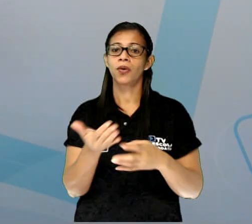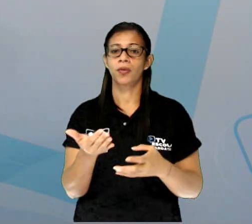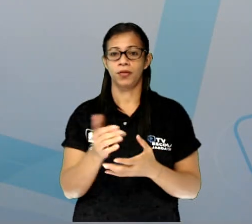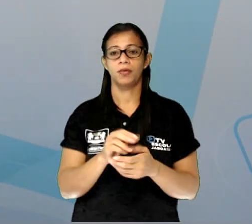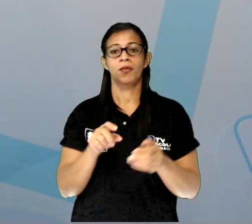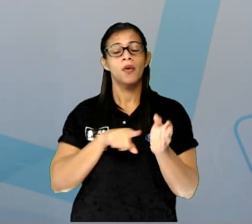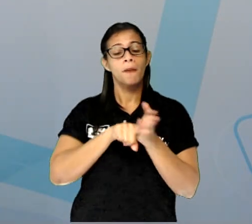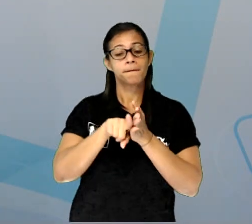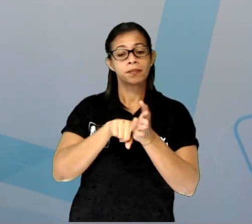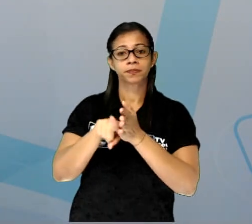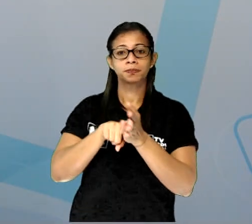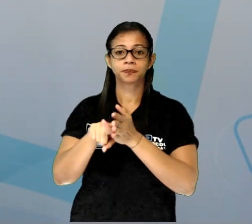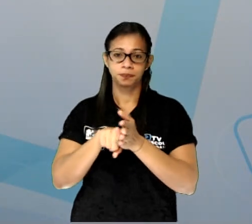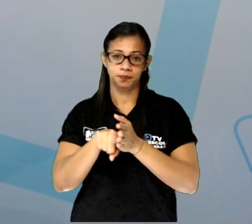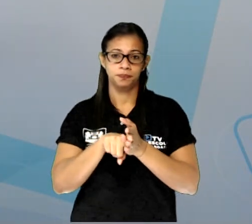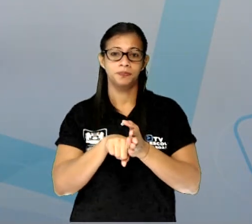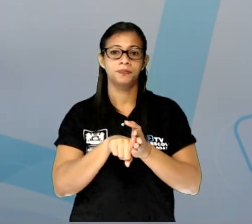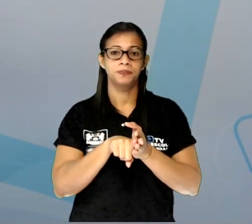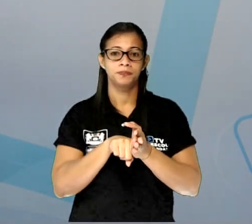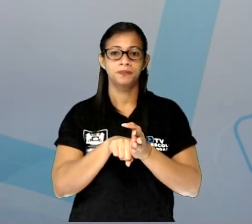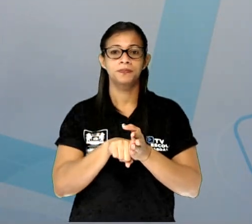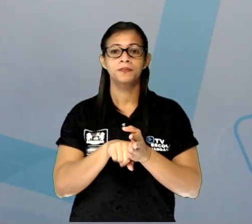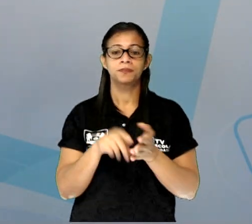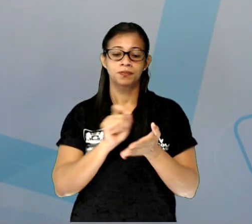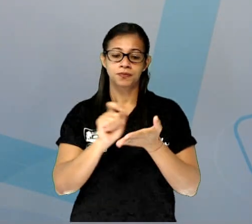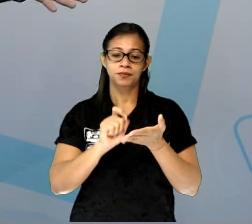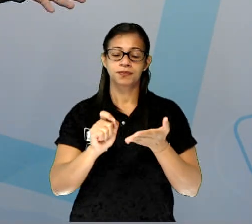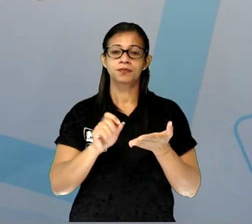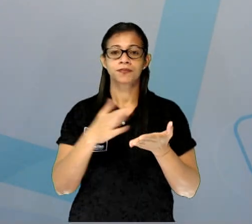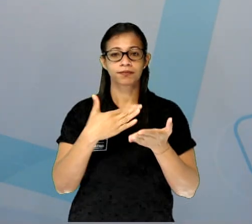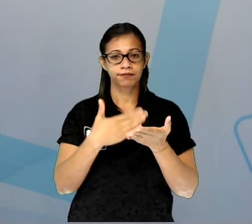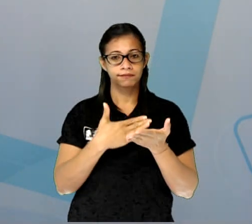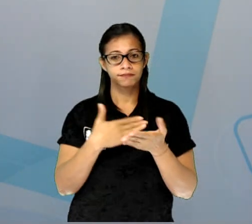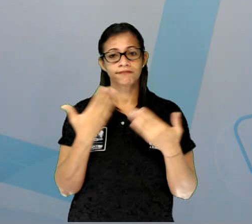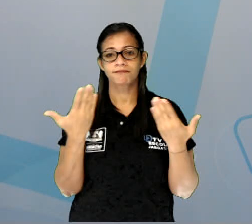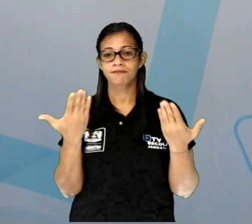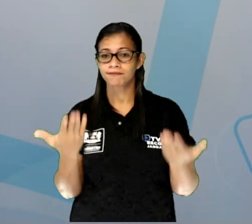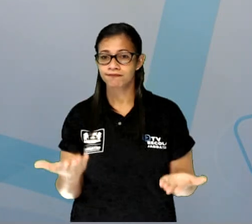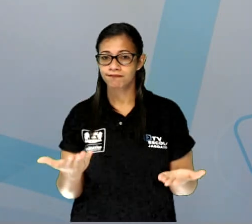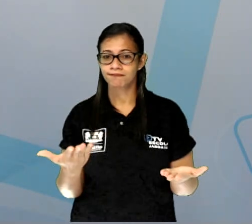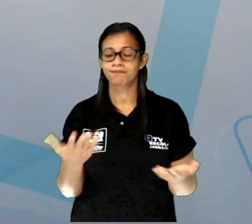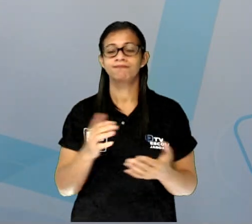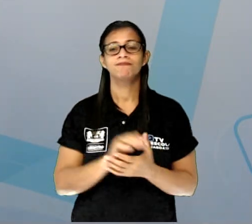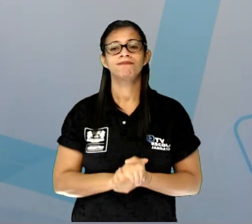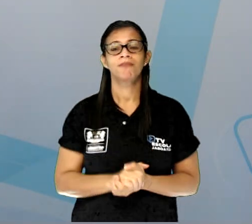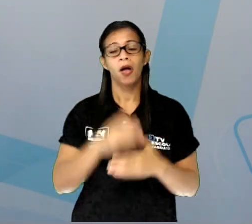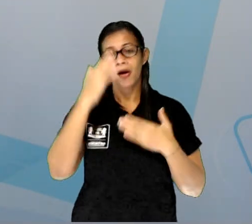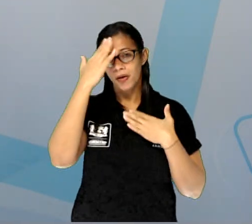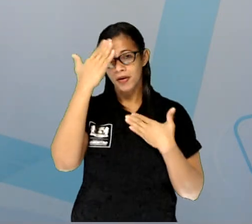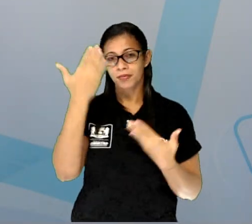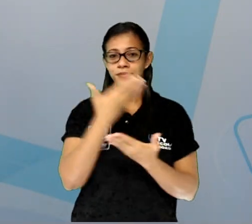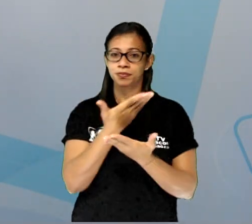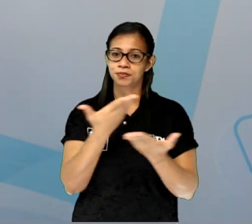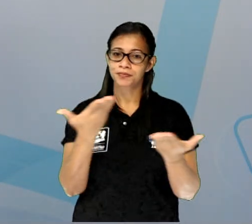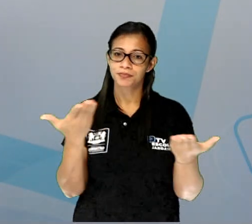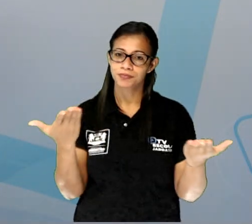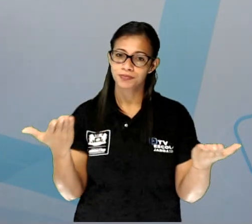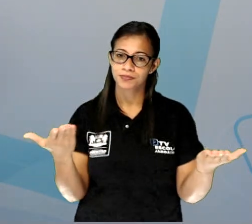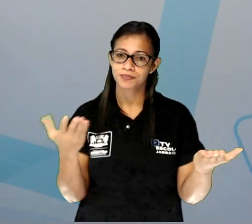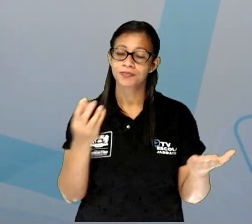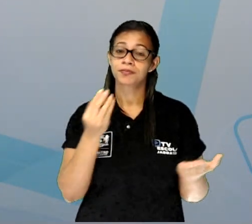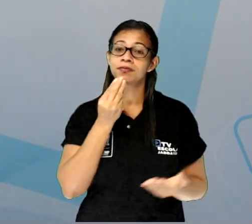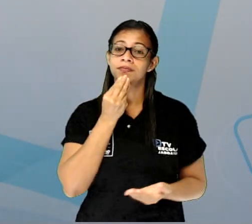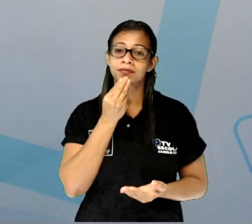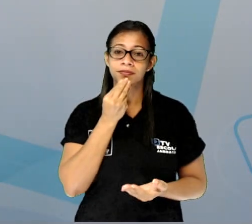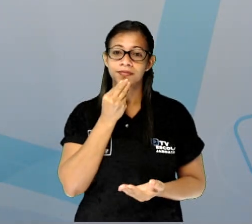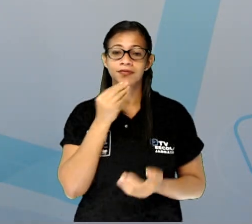você elabora no seu caderno. Dessa forma, eu me despeço mais uma vez, agradeço a você pelo seu tempo, pela oportunidade de estar